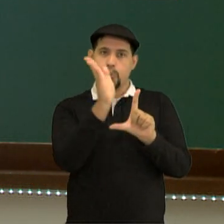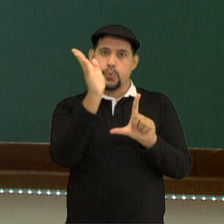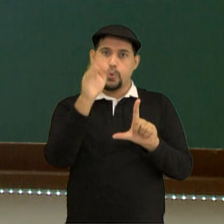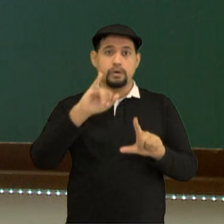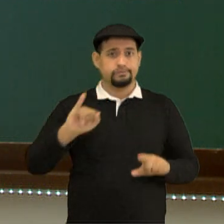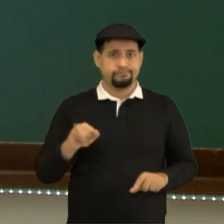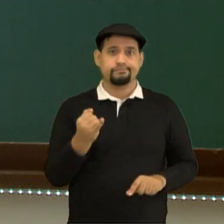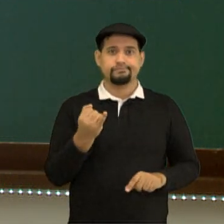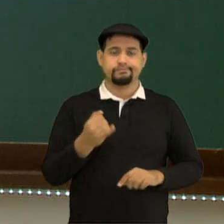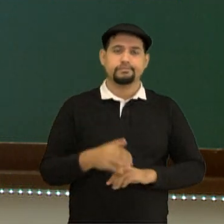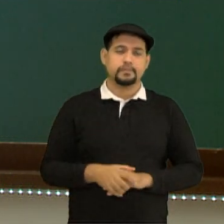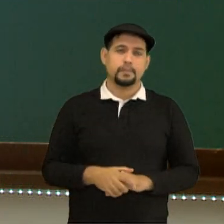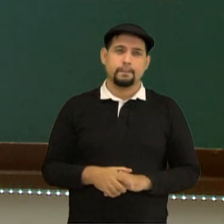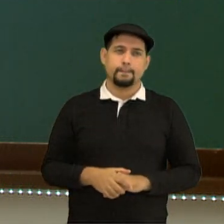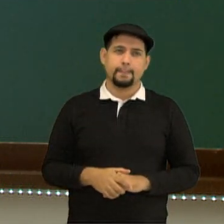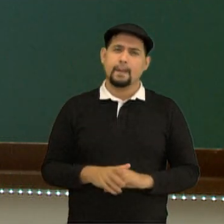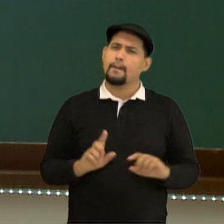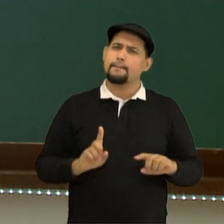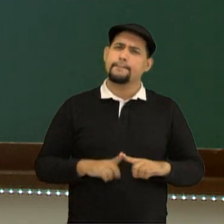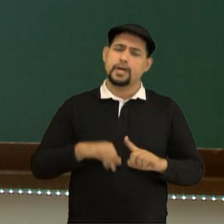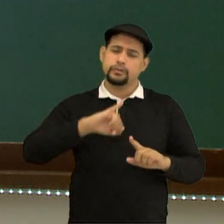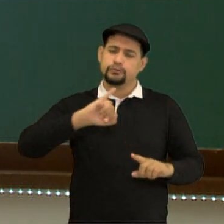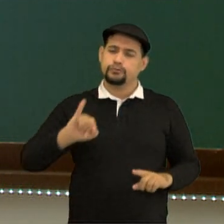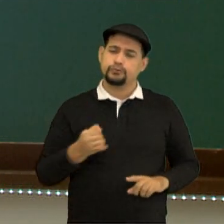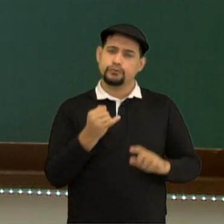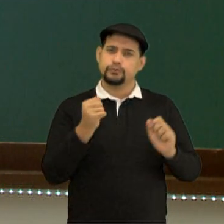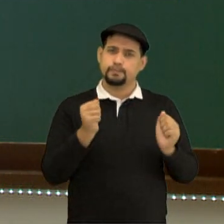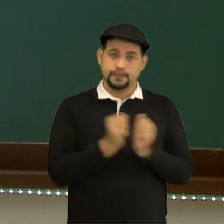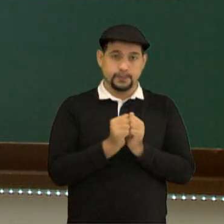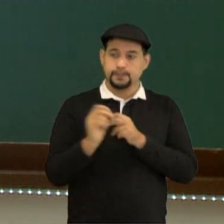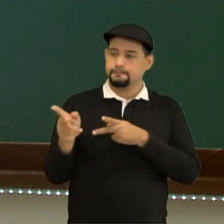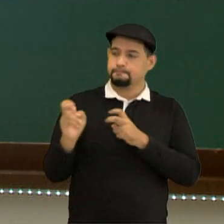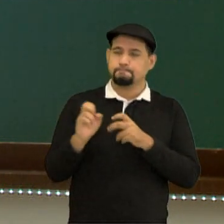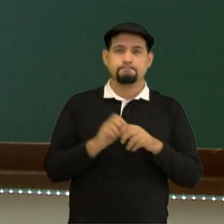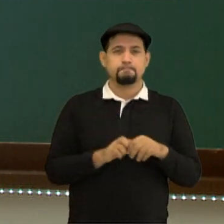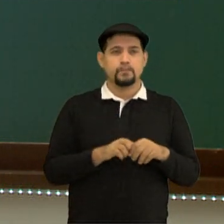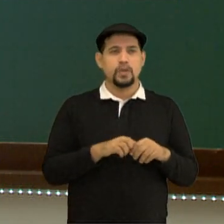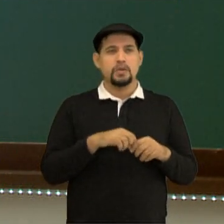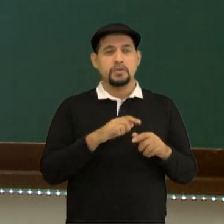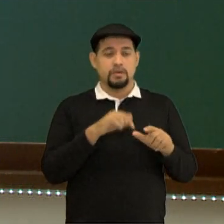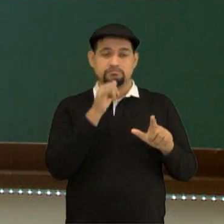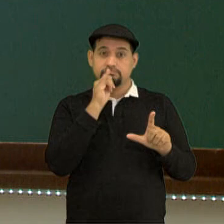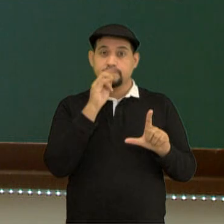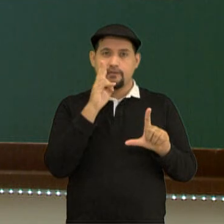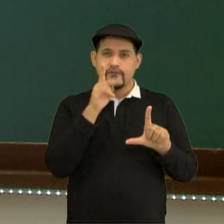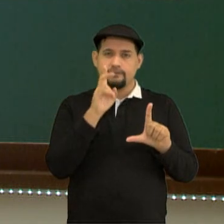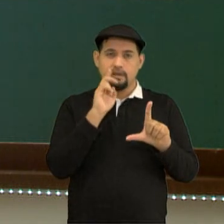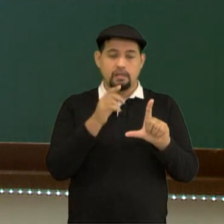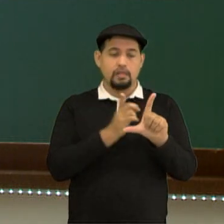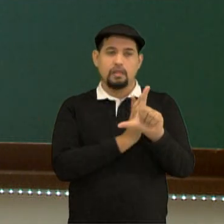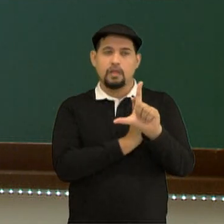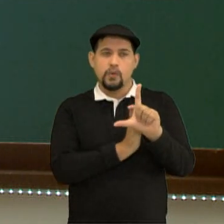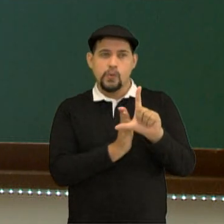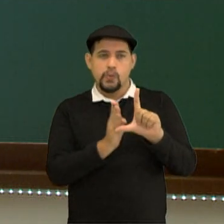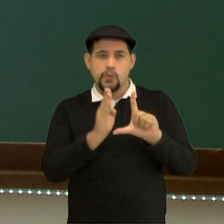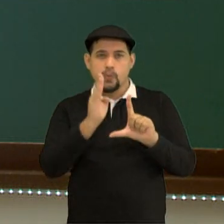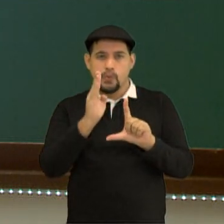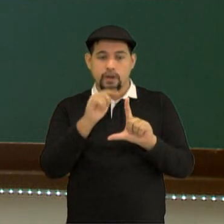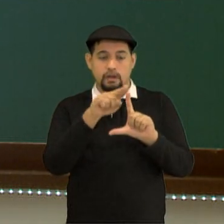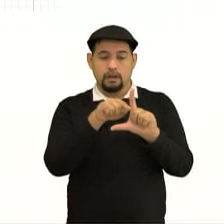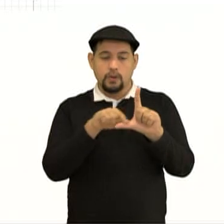de juro. Tá? Já o juro composto, vejo que o gráfico agora deu uma função que o